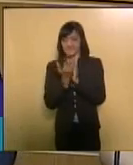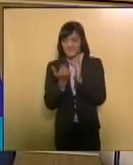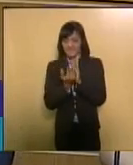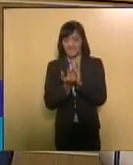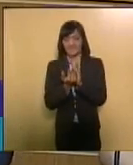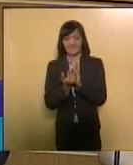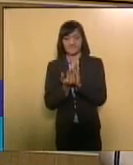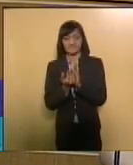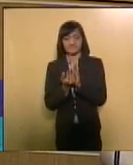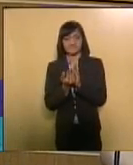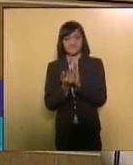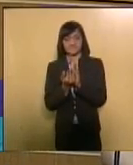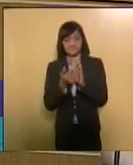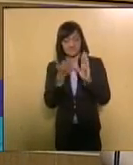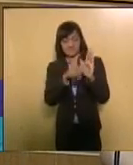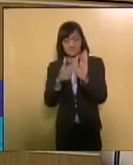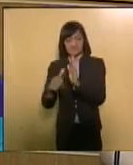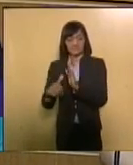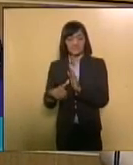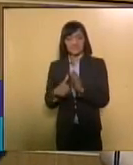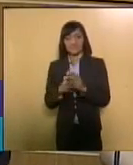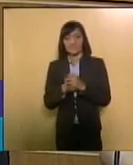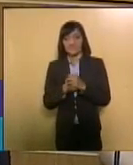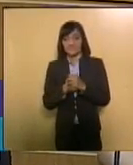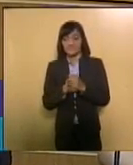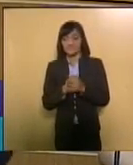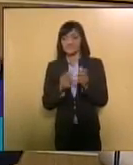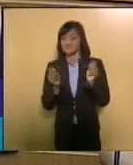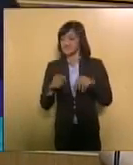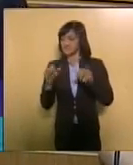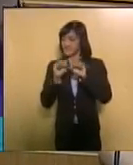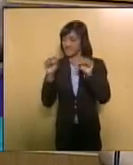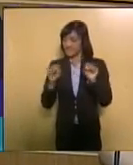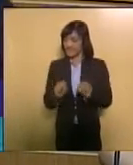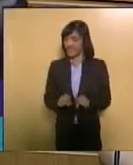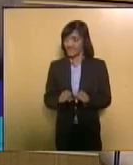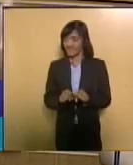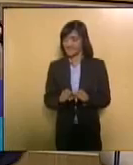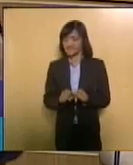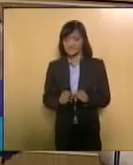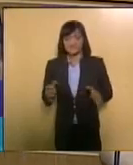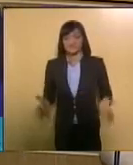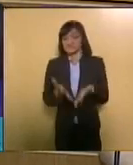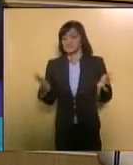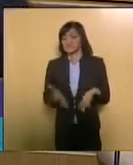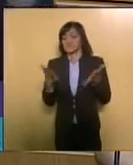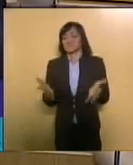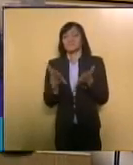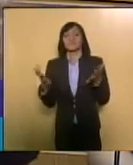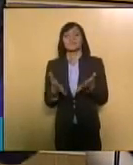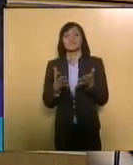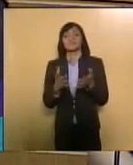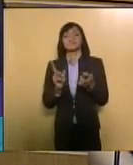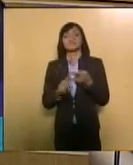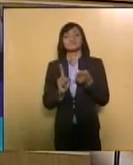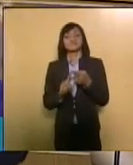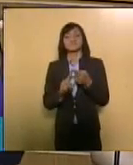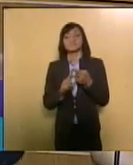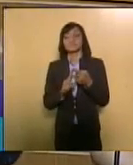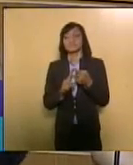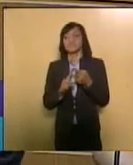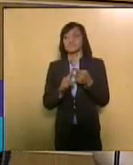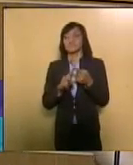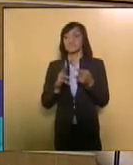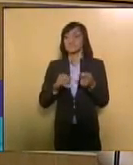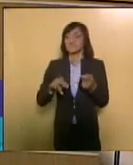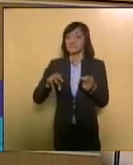monitoramento e avaliação e sistema de de metas e de incentivos para eh os profissionais